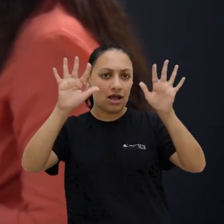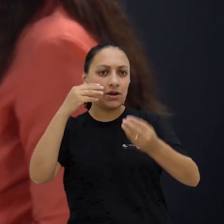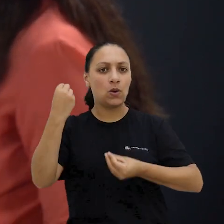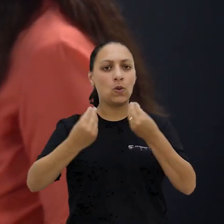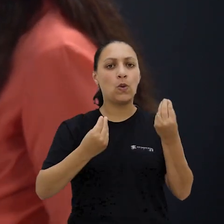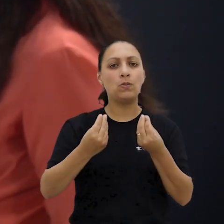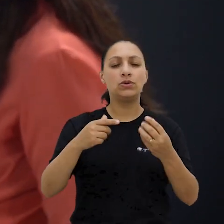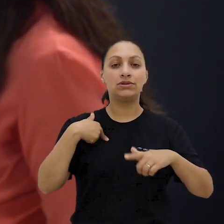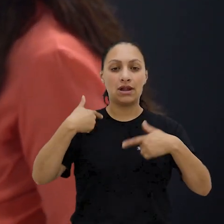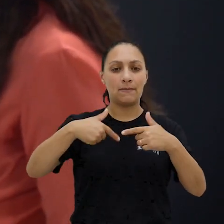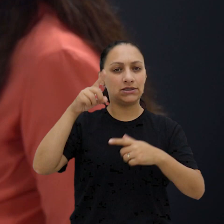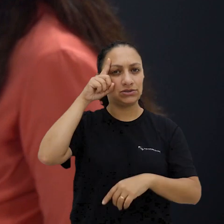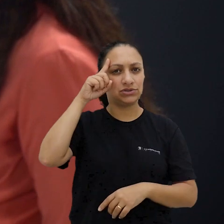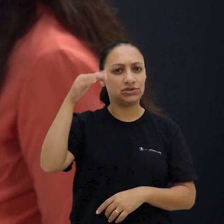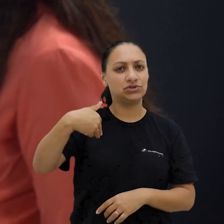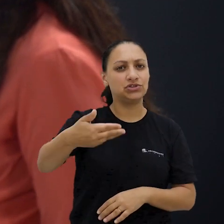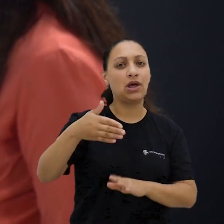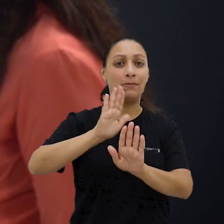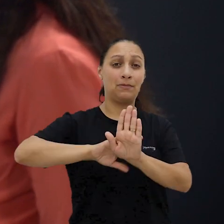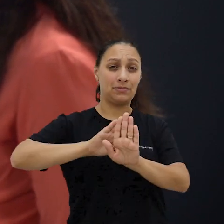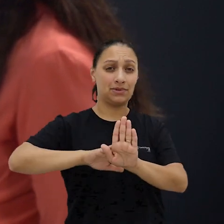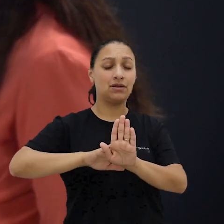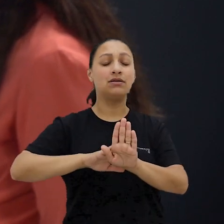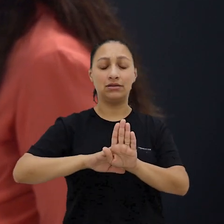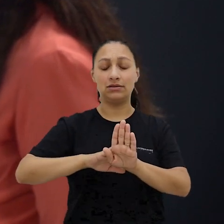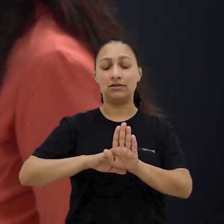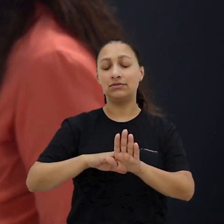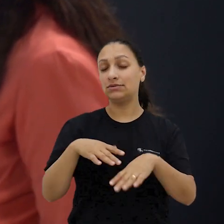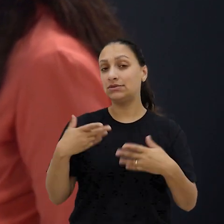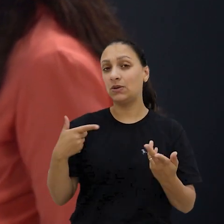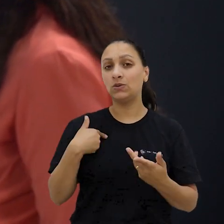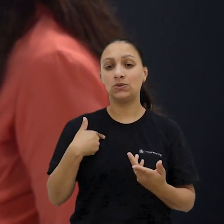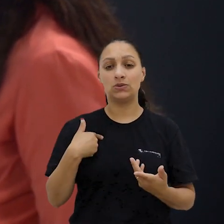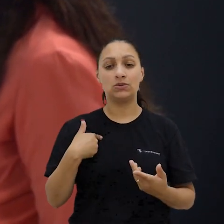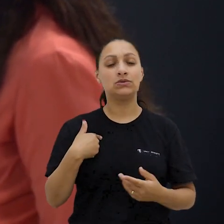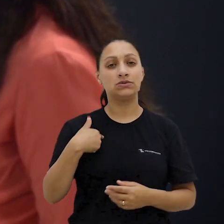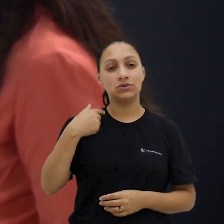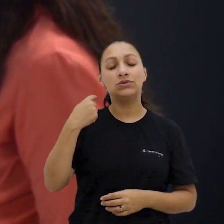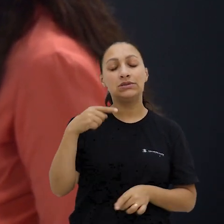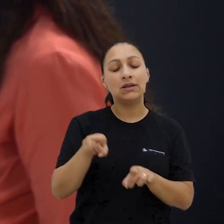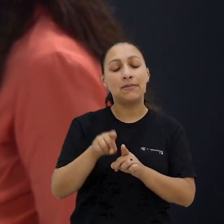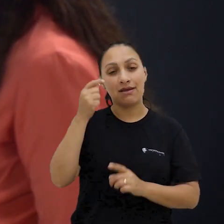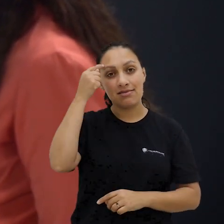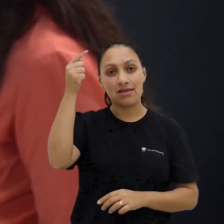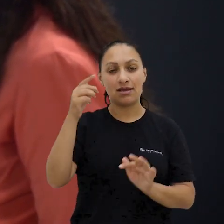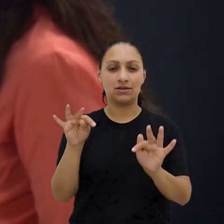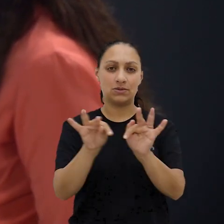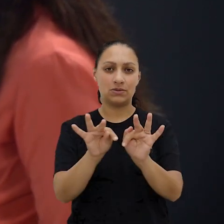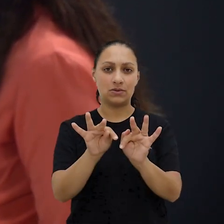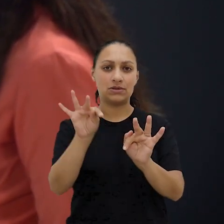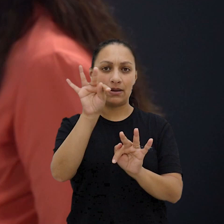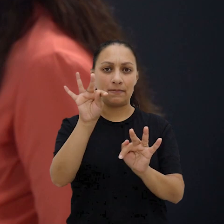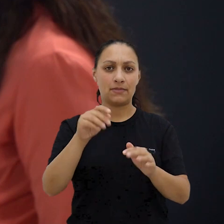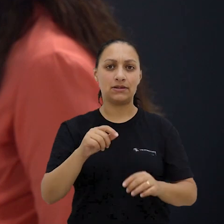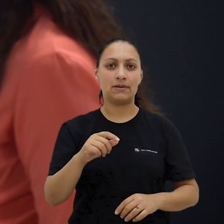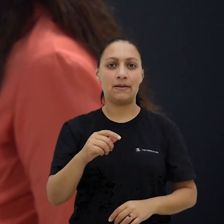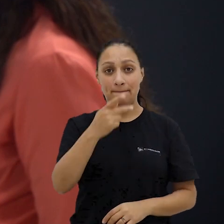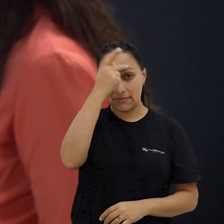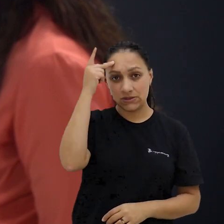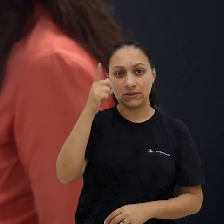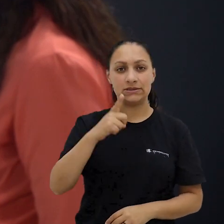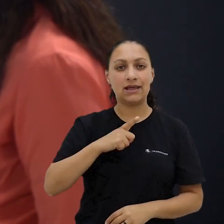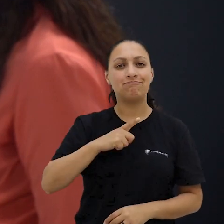quanto a gente trabalha no dia a dia dos bastidores, que daí acho que entra total na ideia do parque, que as pessoas têm muita